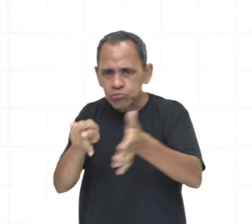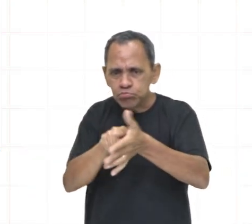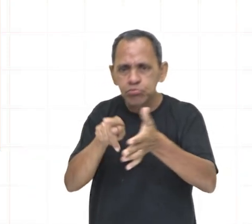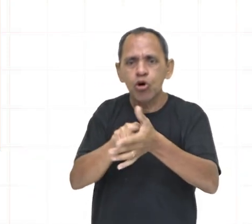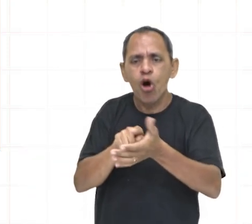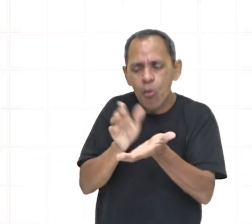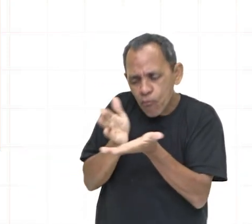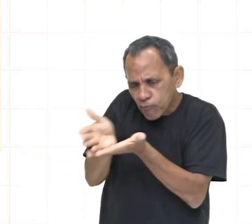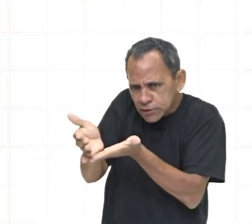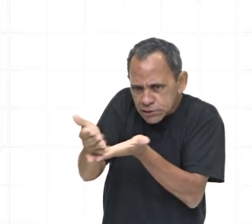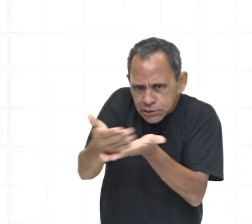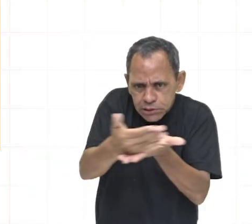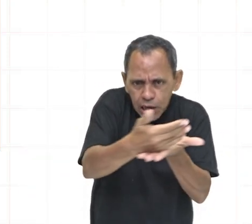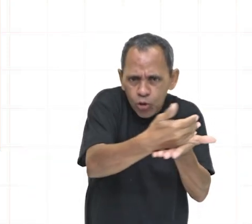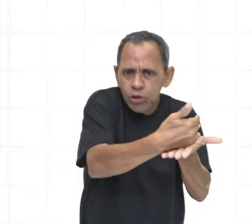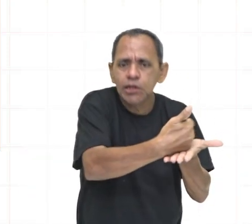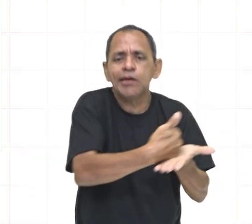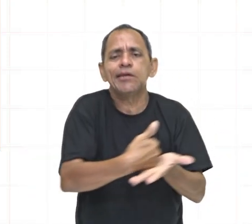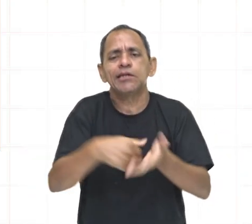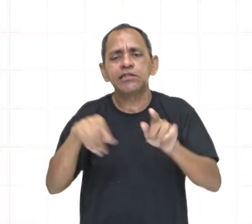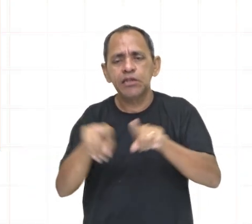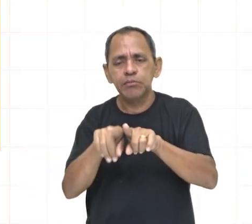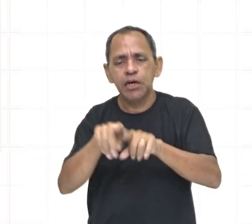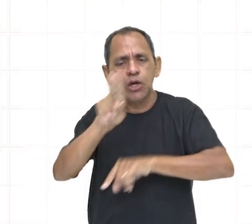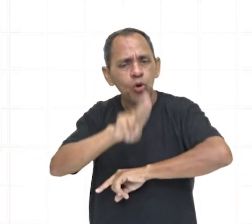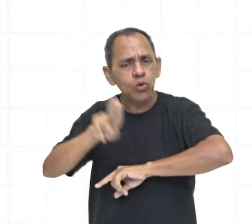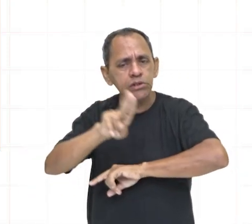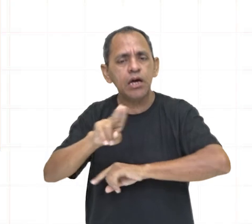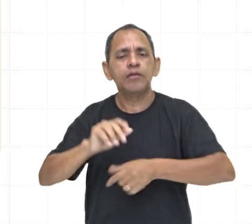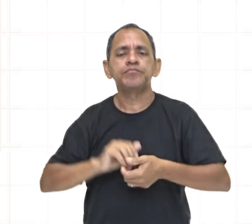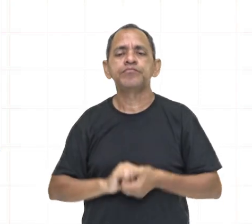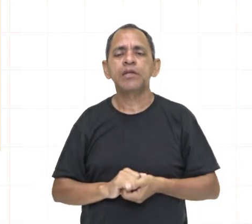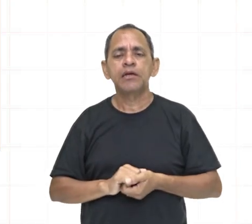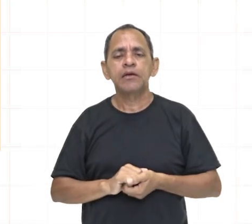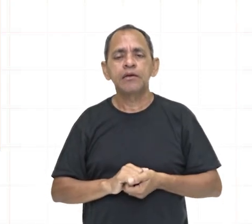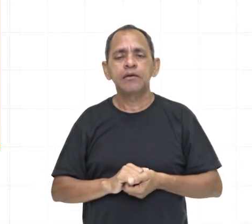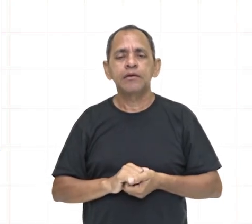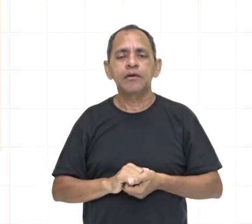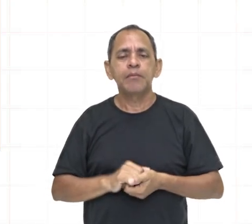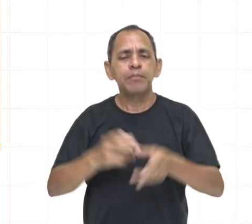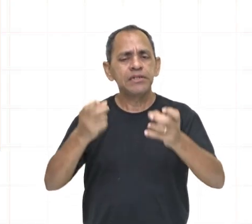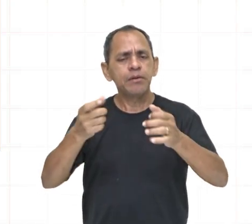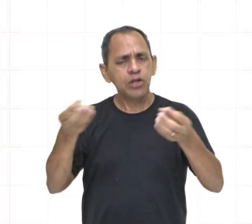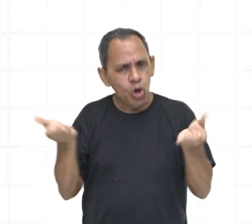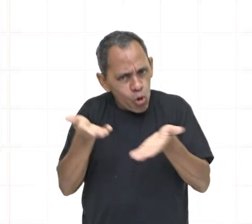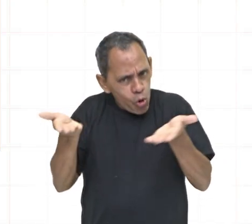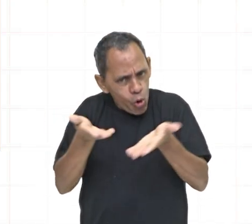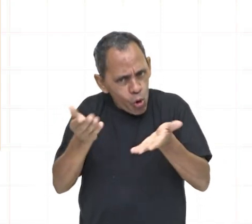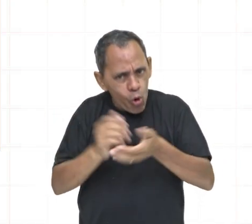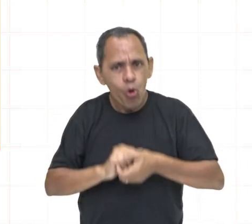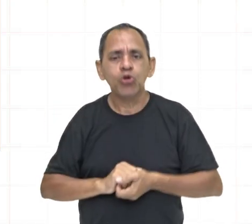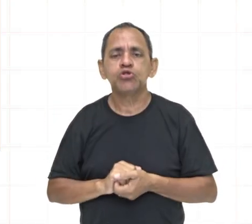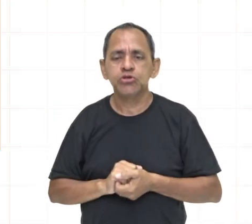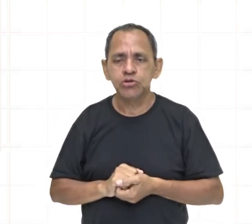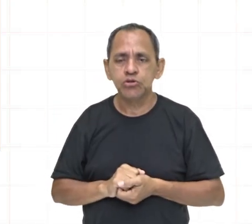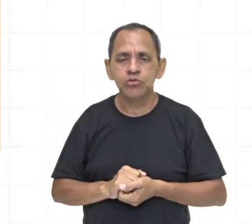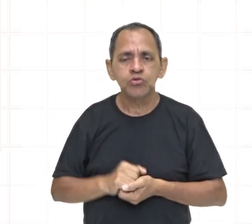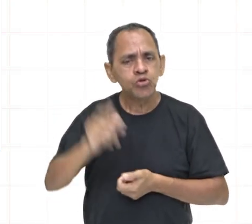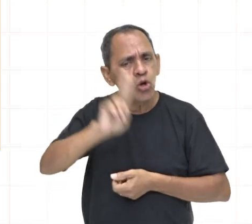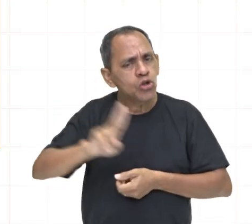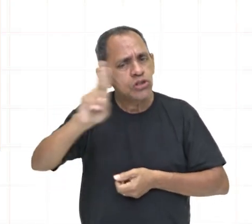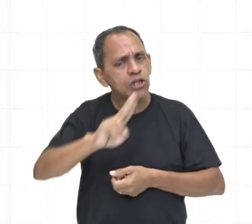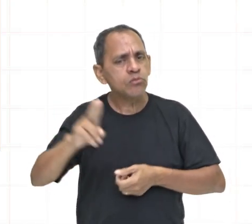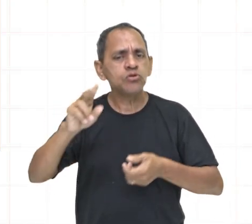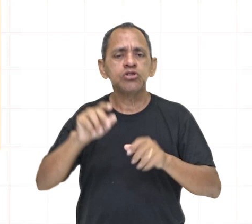situações agrícolas, utilizar, hoje em dia a gente observa ali o drone, né? Então, tudo isso acabou ajudando,